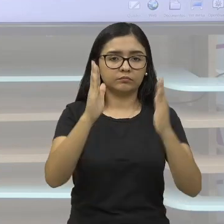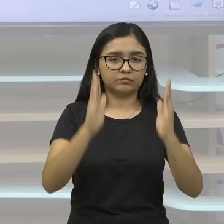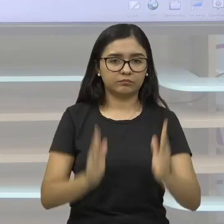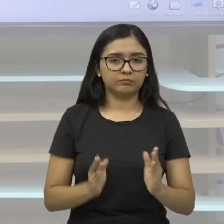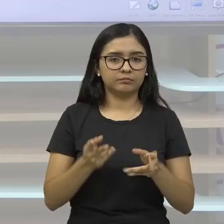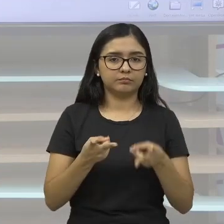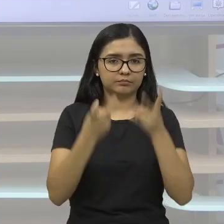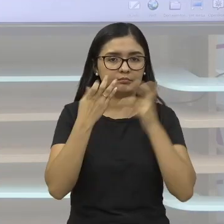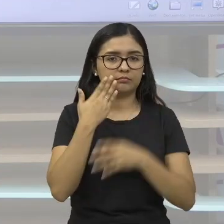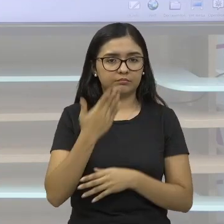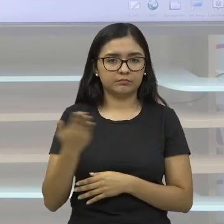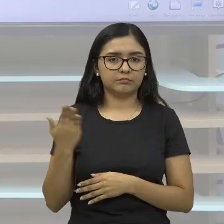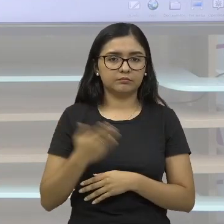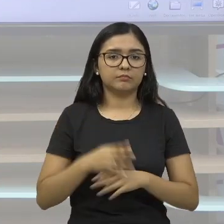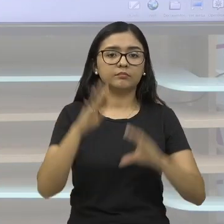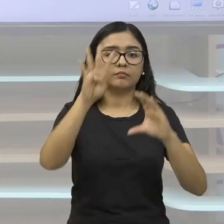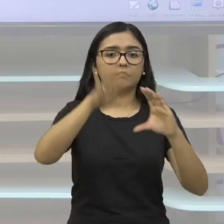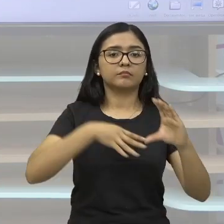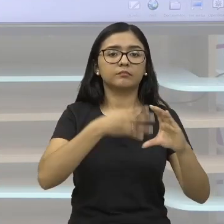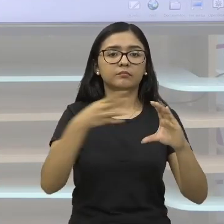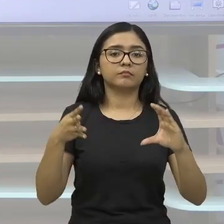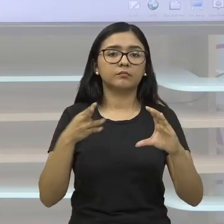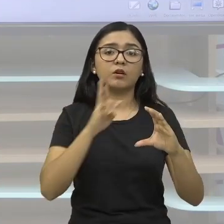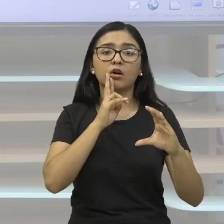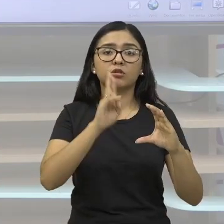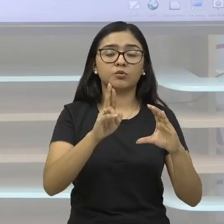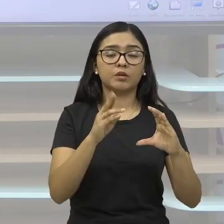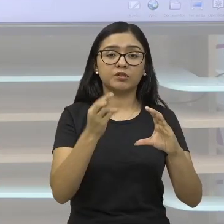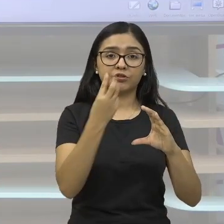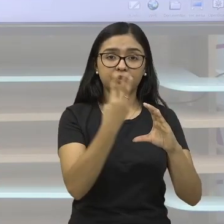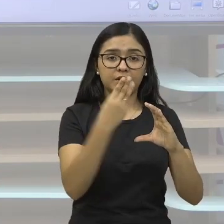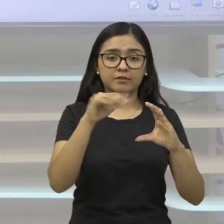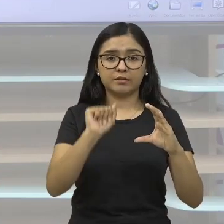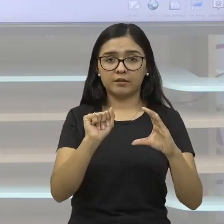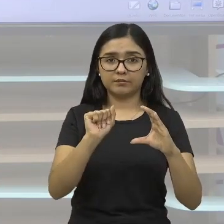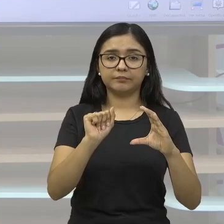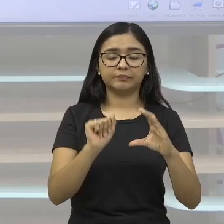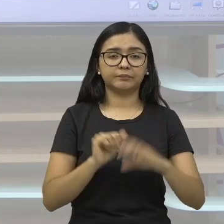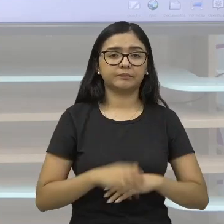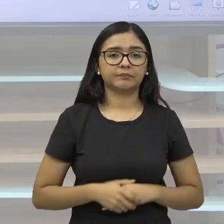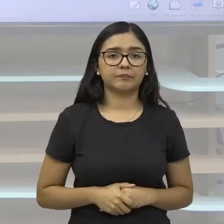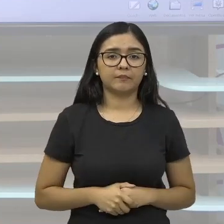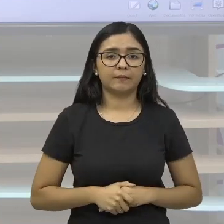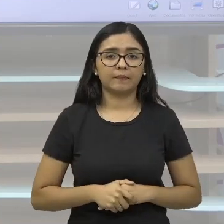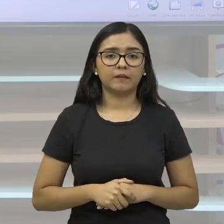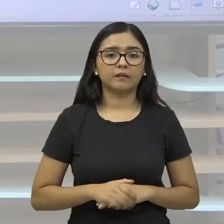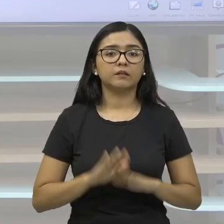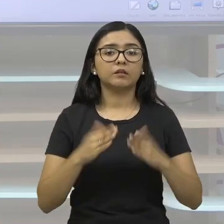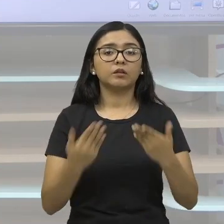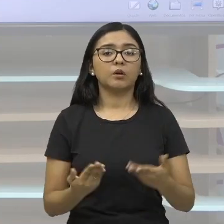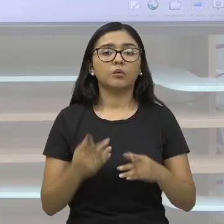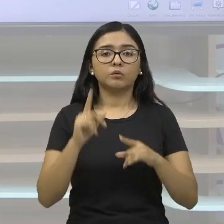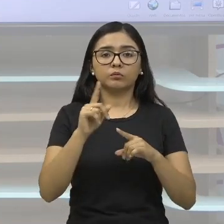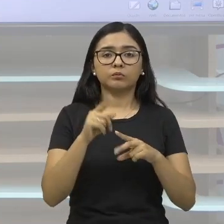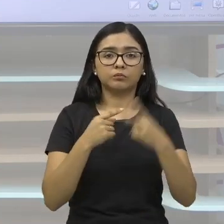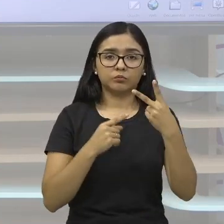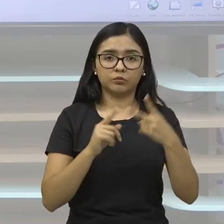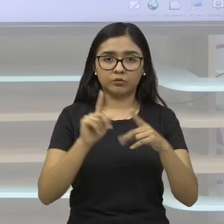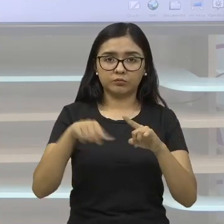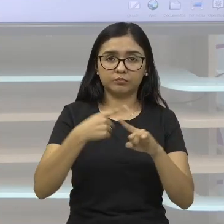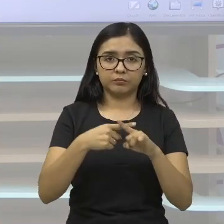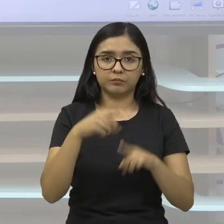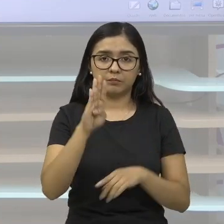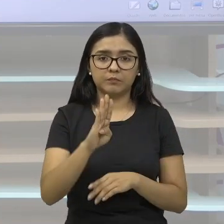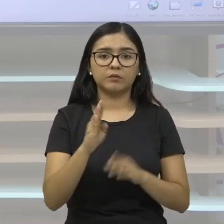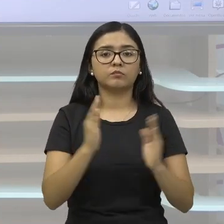só. Essa matriz, ela é o resultado de 3A, tá? Quando eu multipliquei 2B, eu cheguei nessa